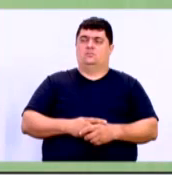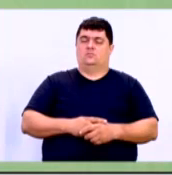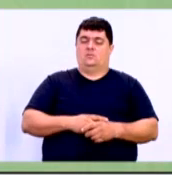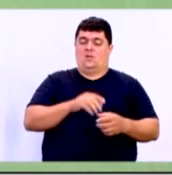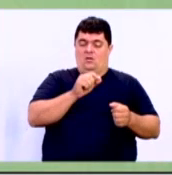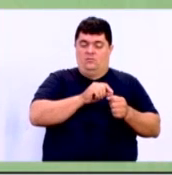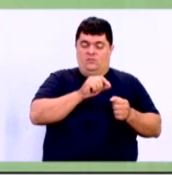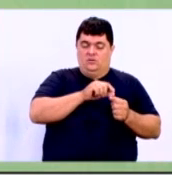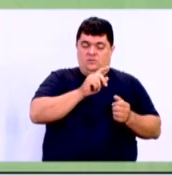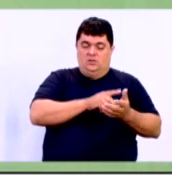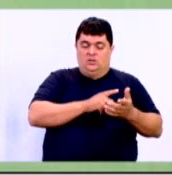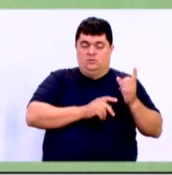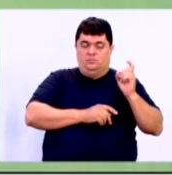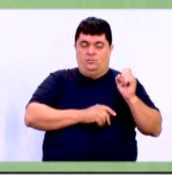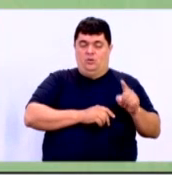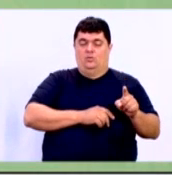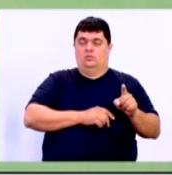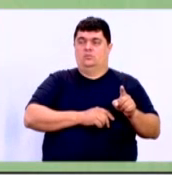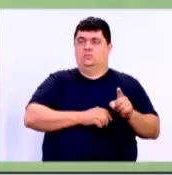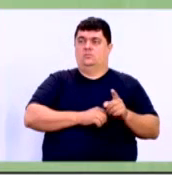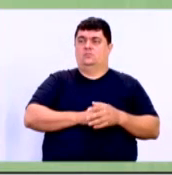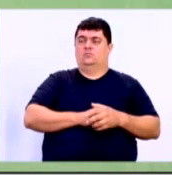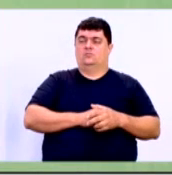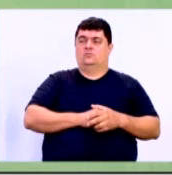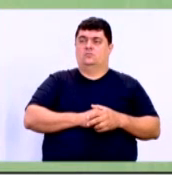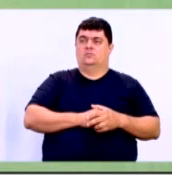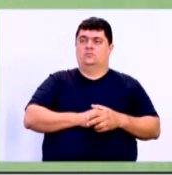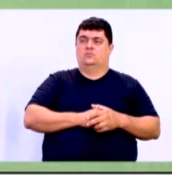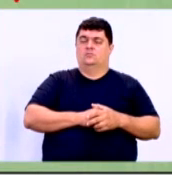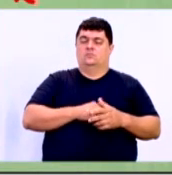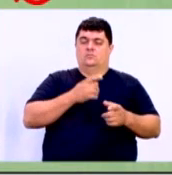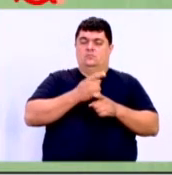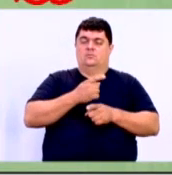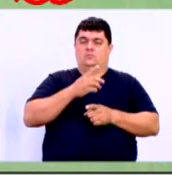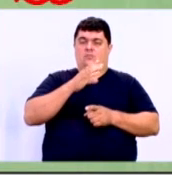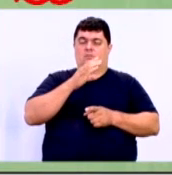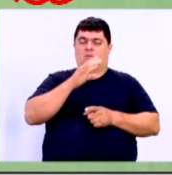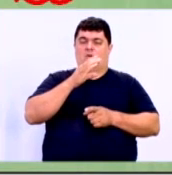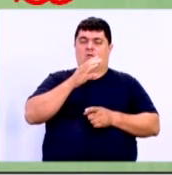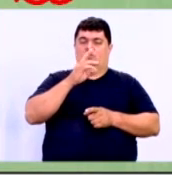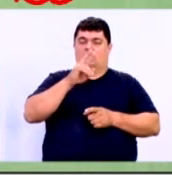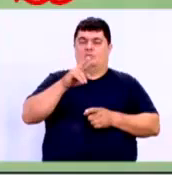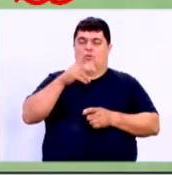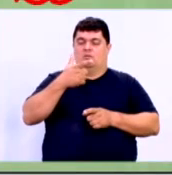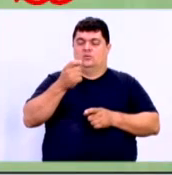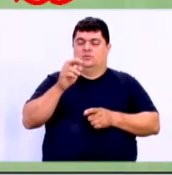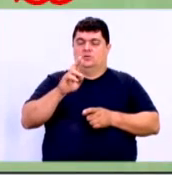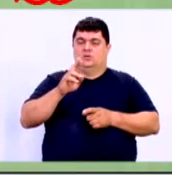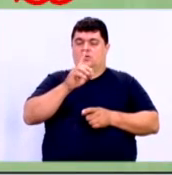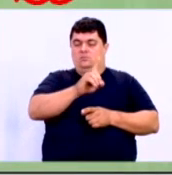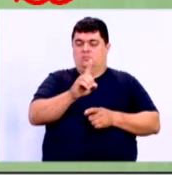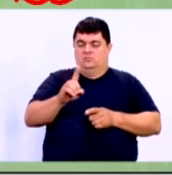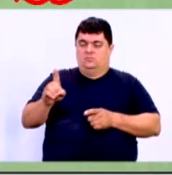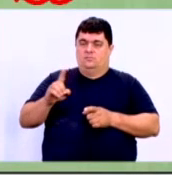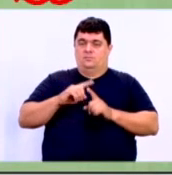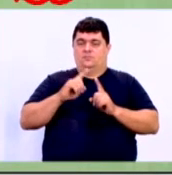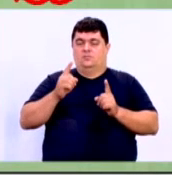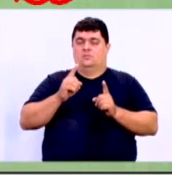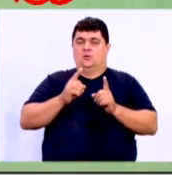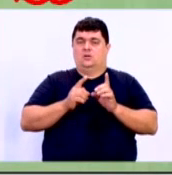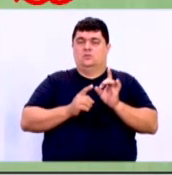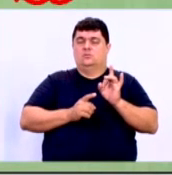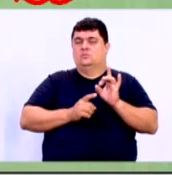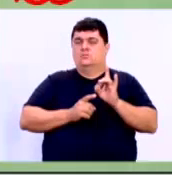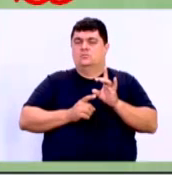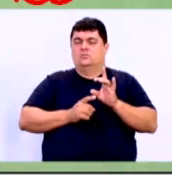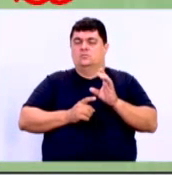1.000. Que eu achei o quê? O valor de R$20 por produto. Mas só que só vai entrar